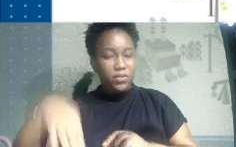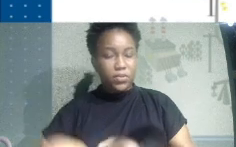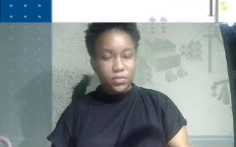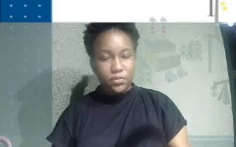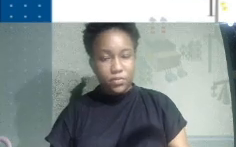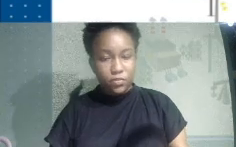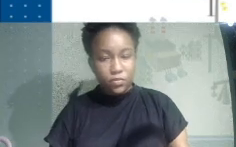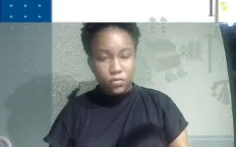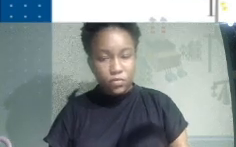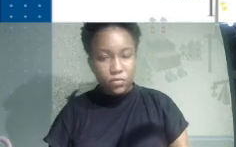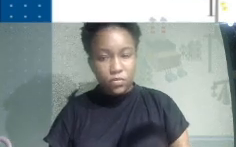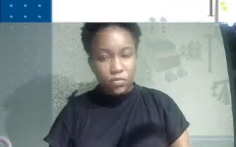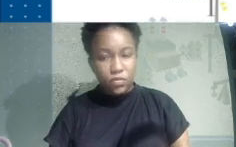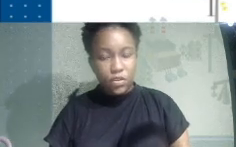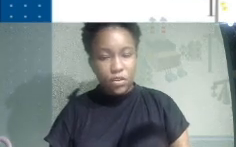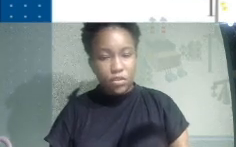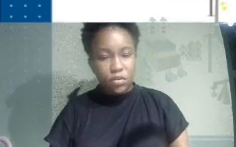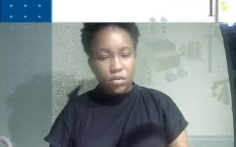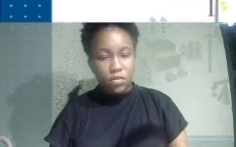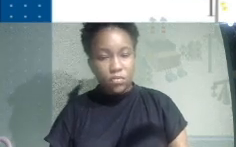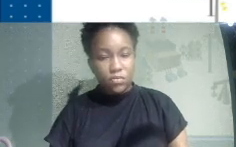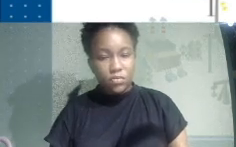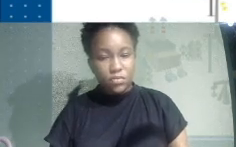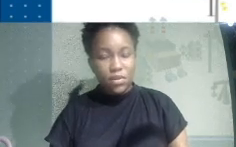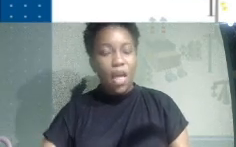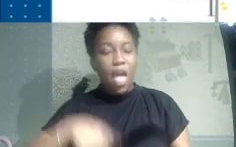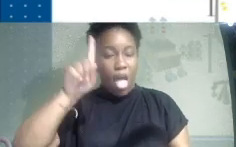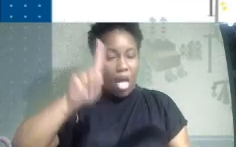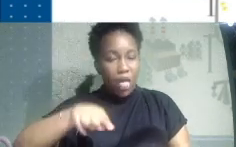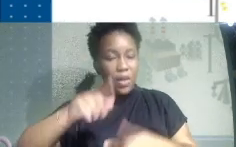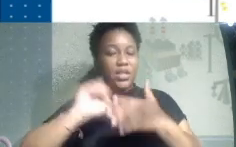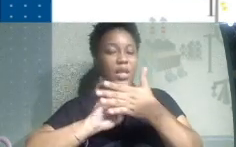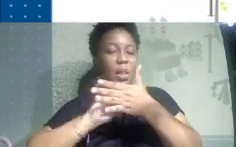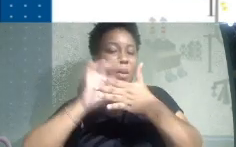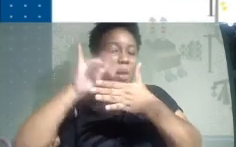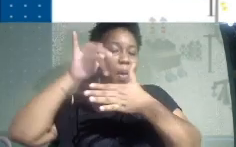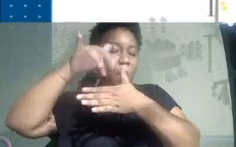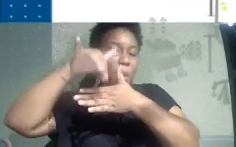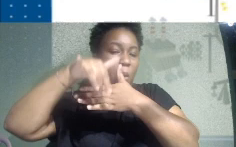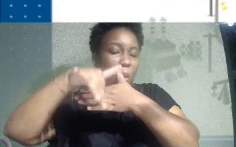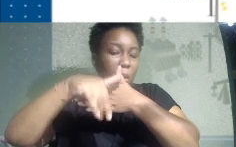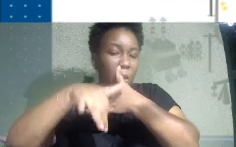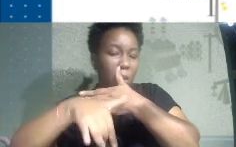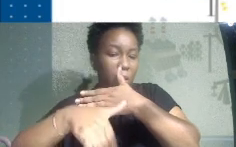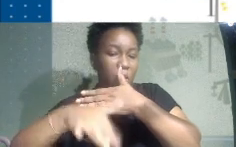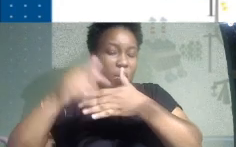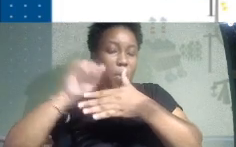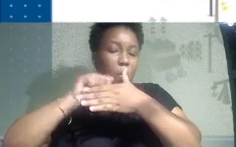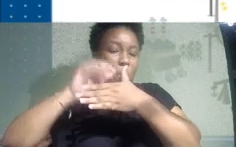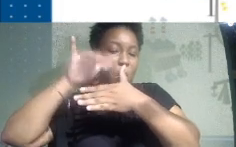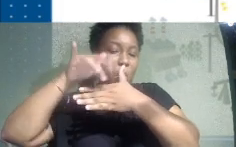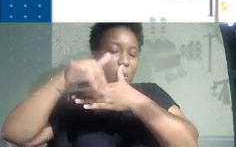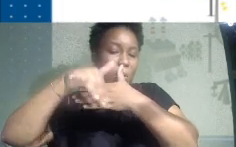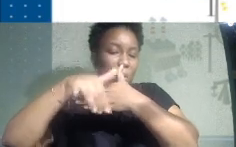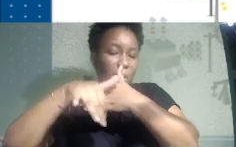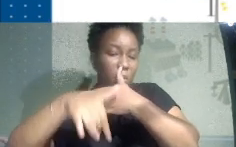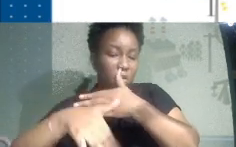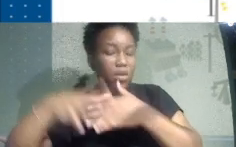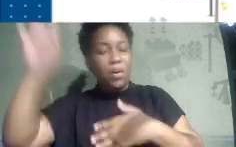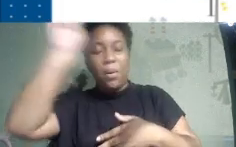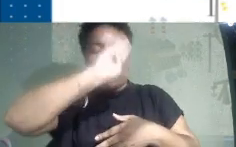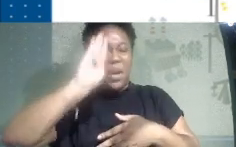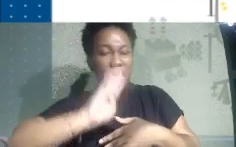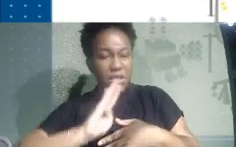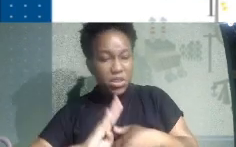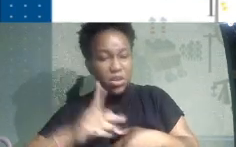usina geradora de energia é a hidrelétrica. Então nós temos aí um país de dimensão continental, o Brasil ele é um país